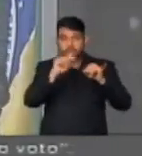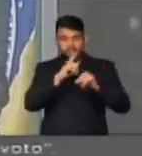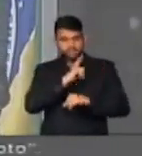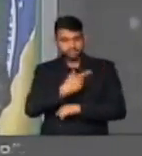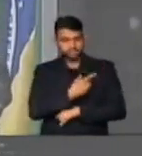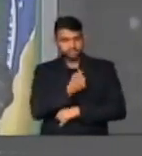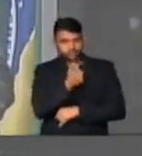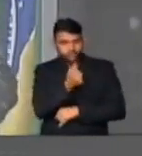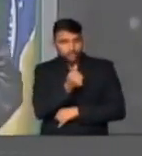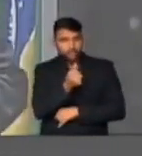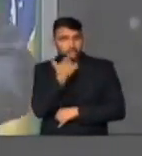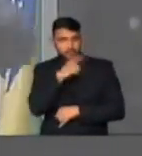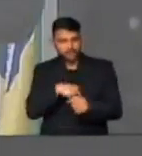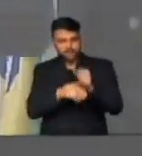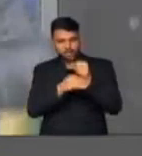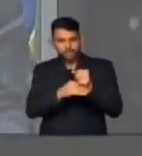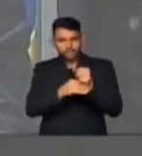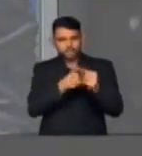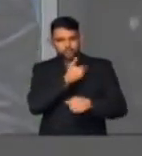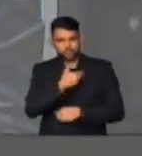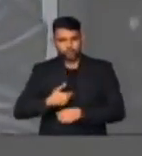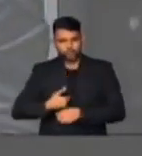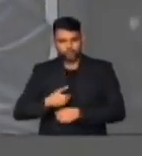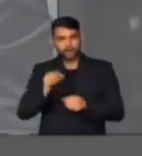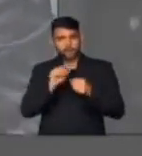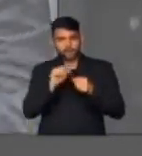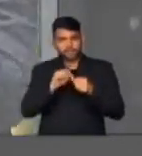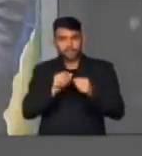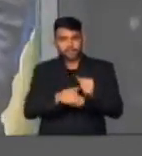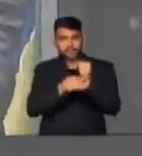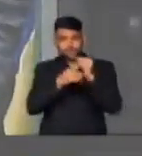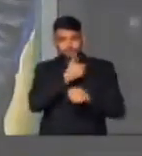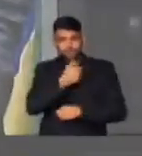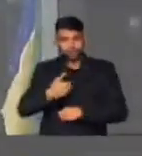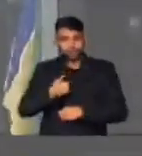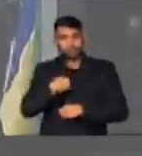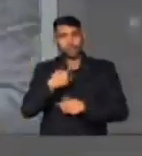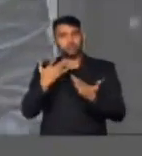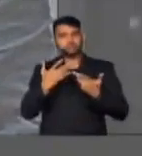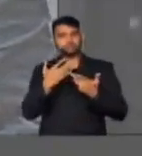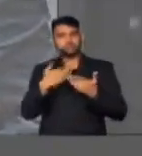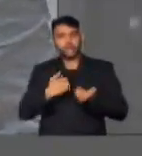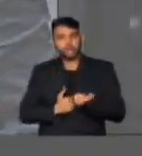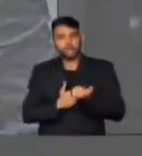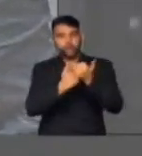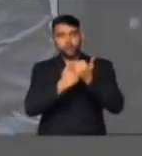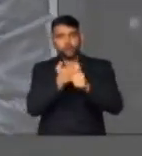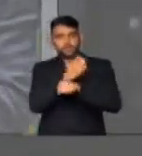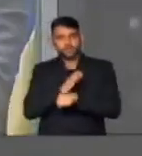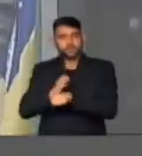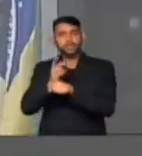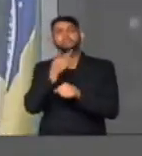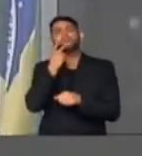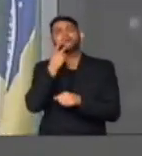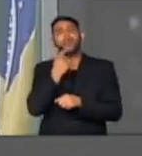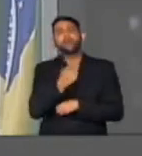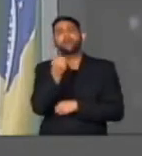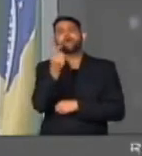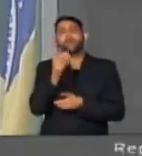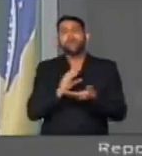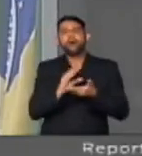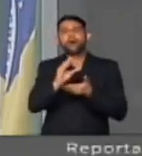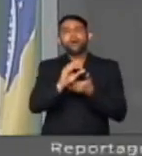ter dinheiro para a segurança pública, para fazer a segurança pública uma política de Estado em apoio aos Estados. Me diga quanto centavo